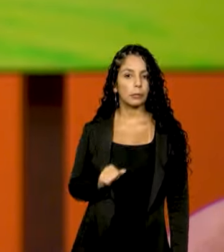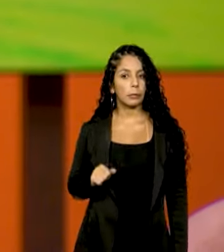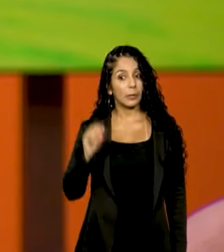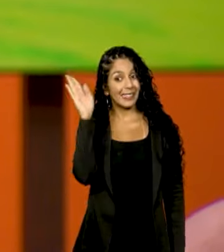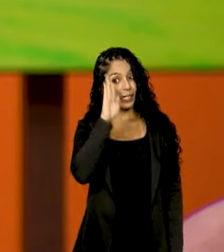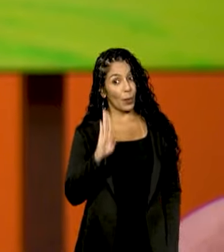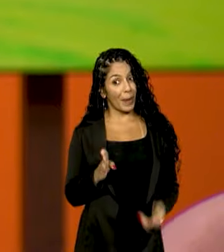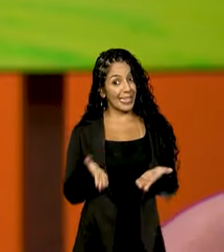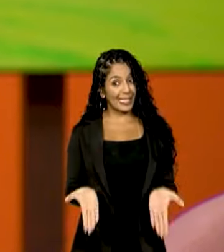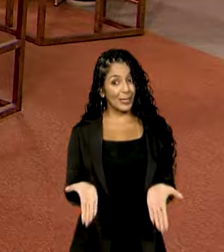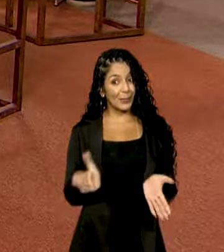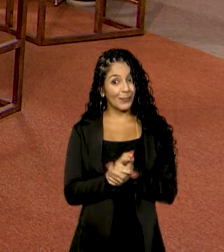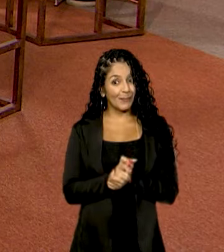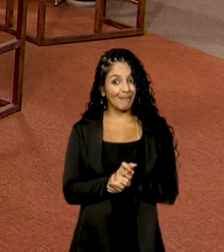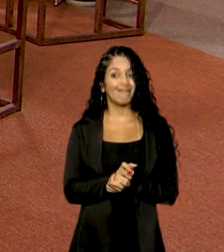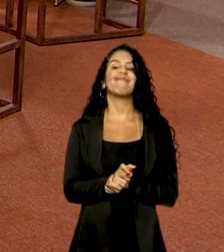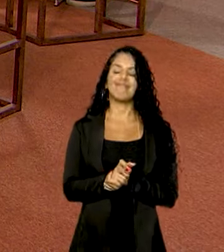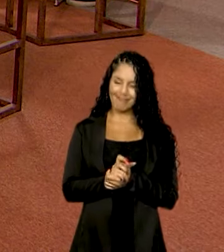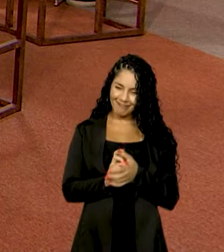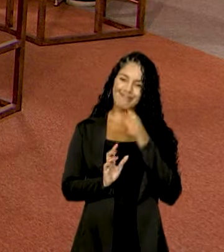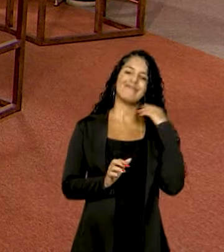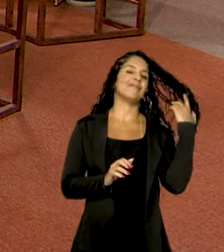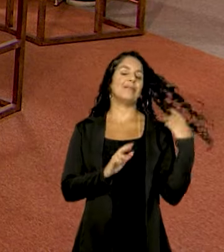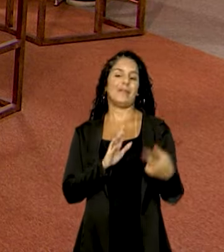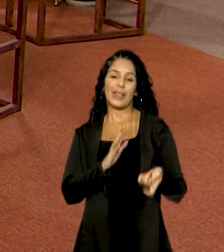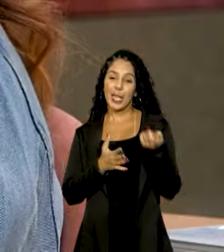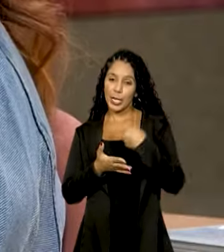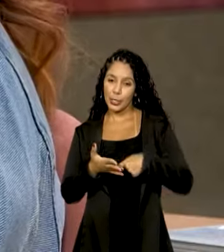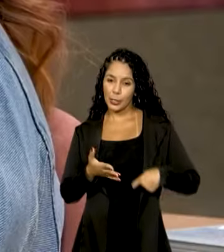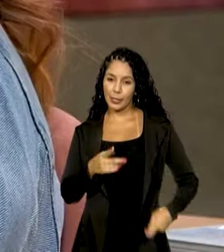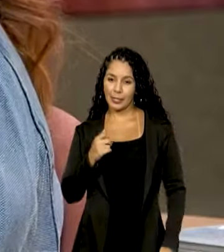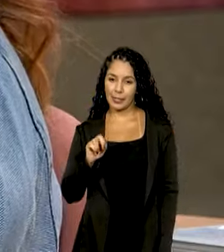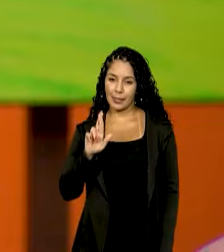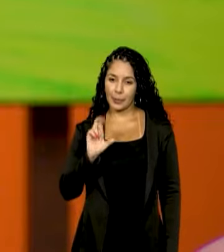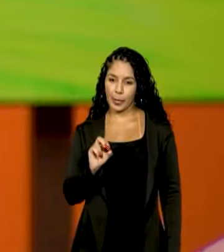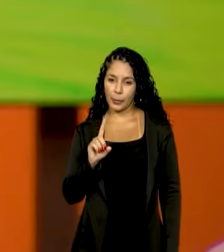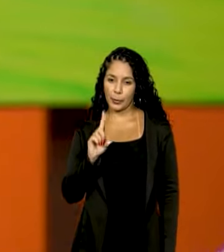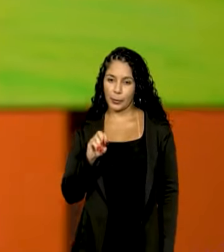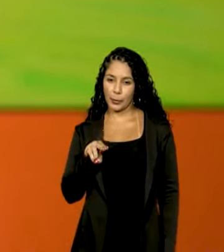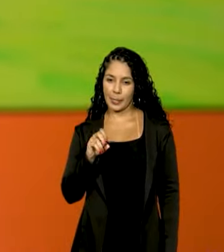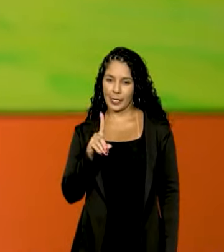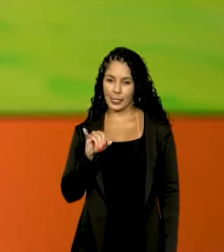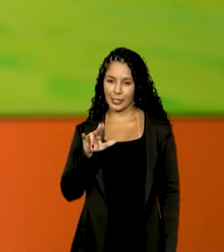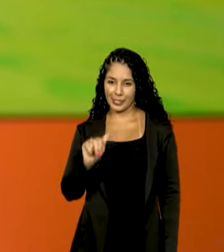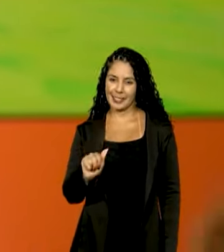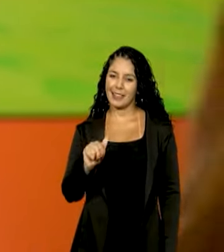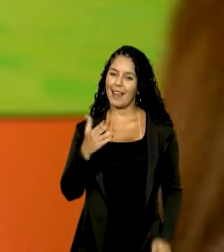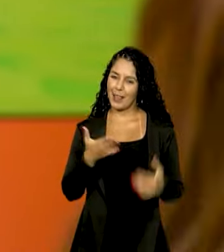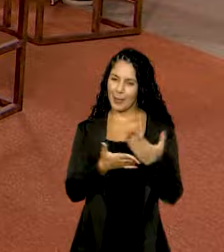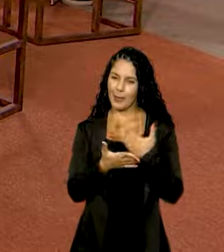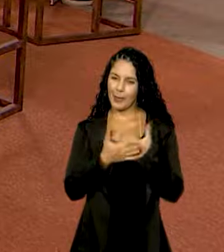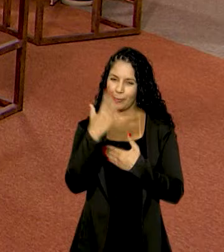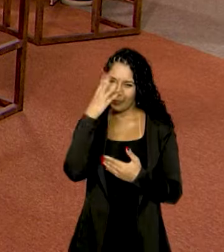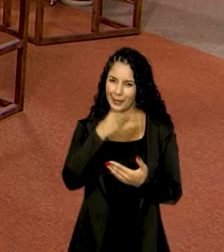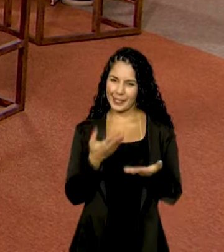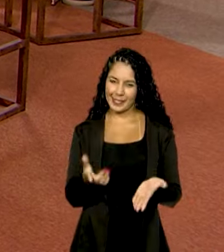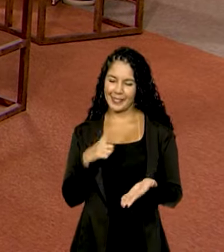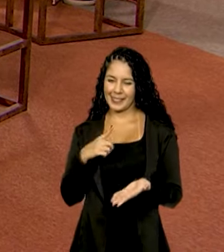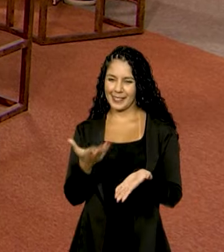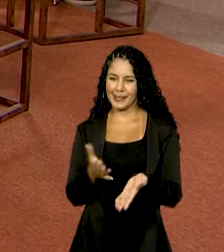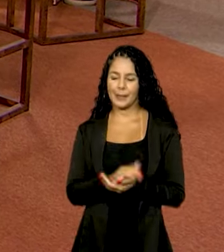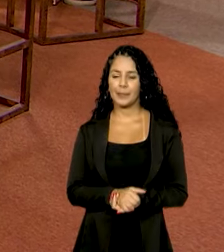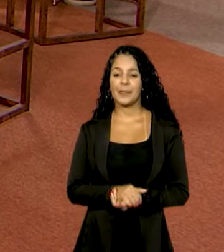Brasil. No Brasil. E escritora de Seu Pedro e Dona Diná. Ah. Que é um livro lindo, que também está aqui, gente. Cadê o